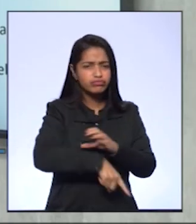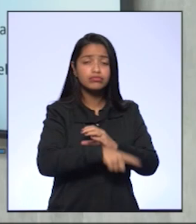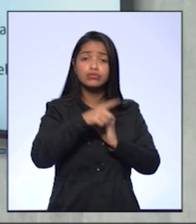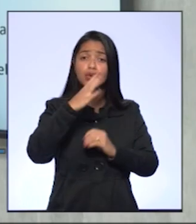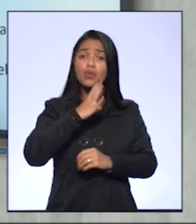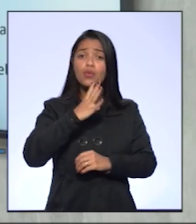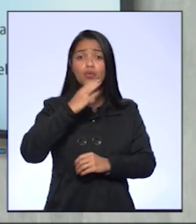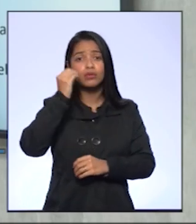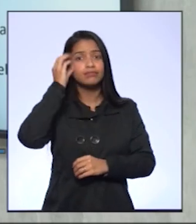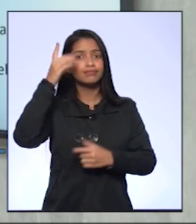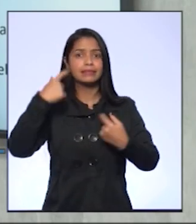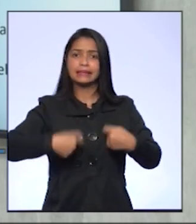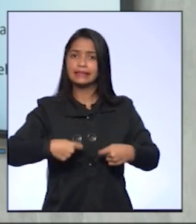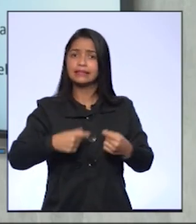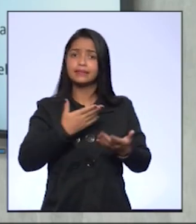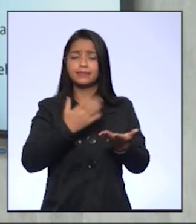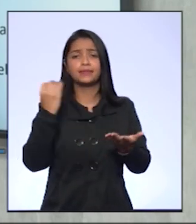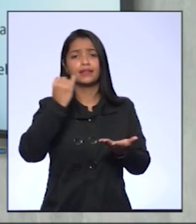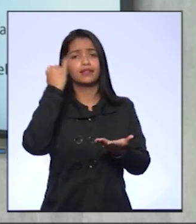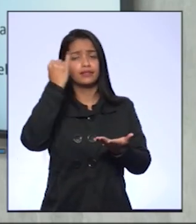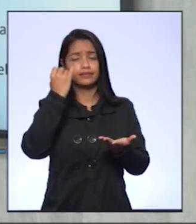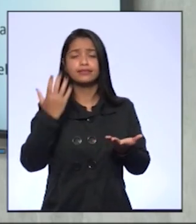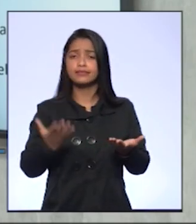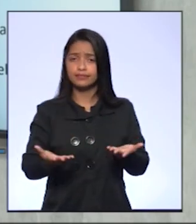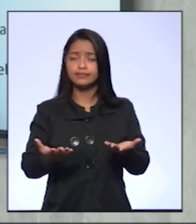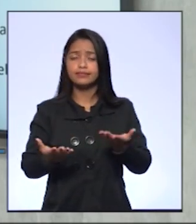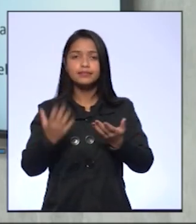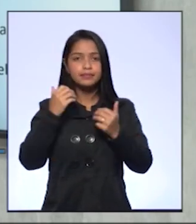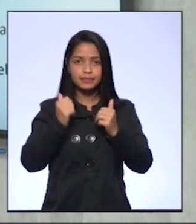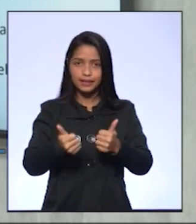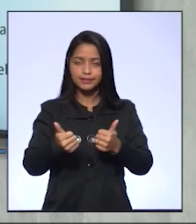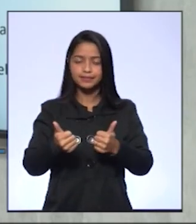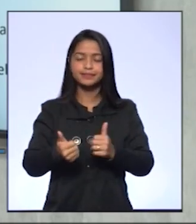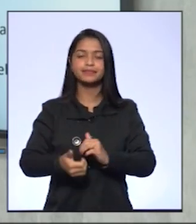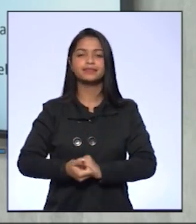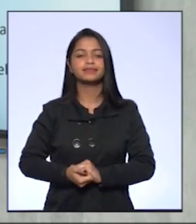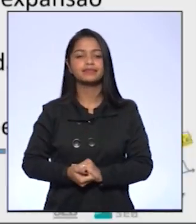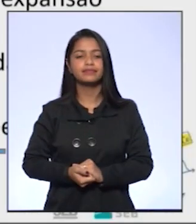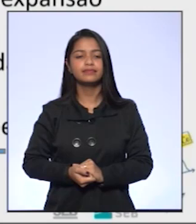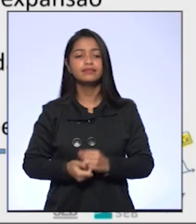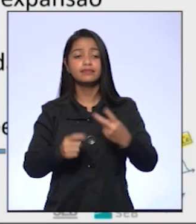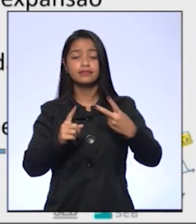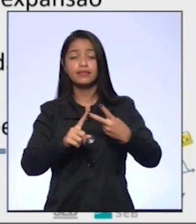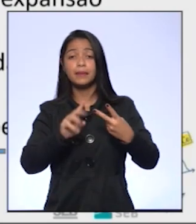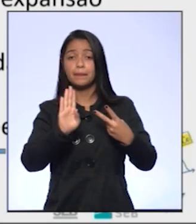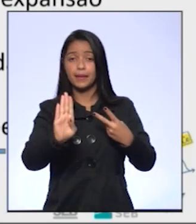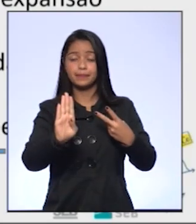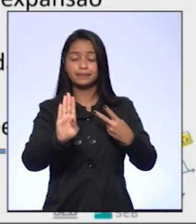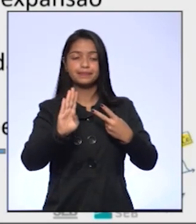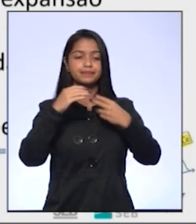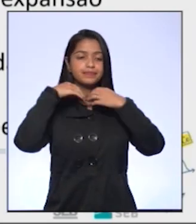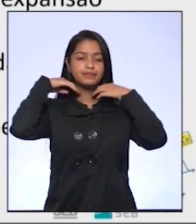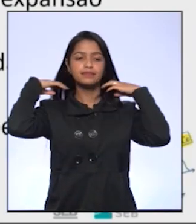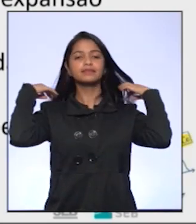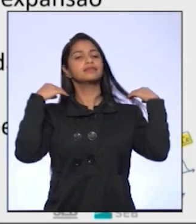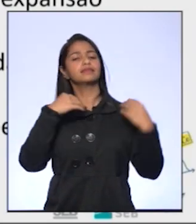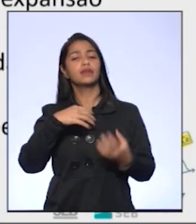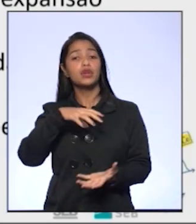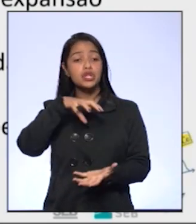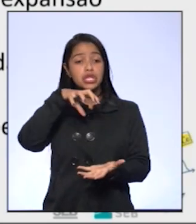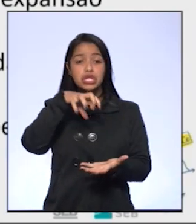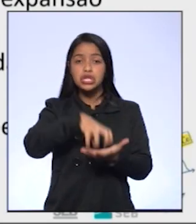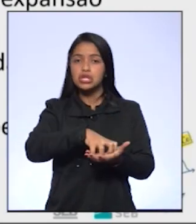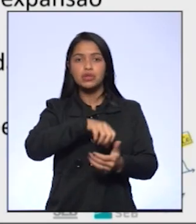são significativas, né? São importantes. Beleza? B, vamos lá, vamos ler as outras comigo.